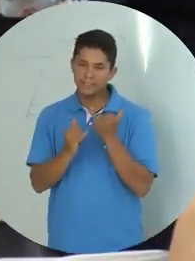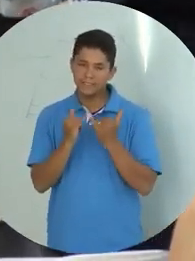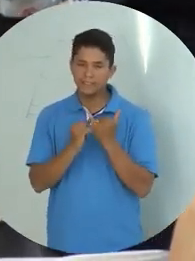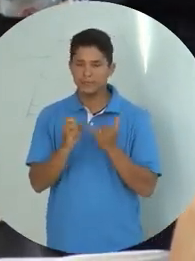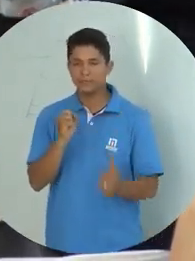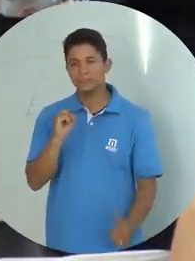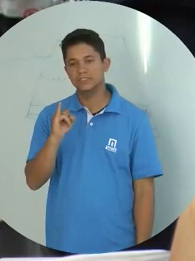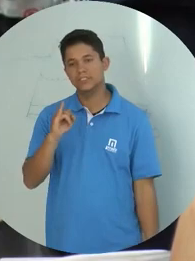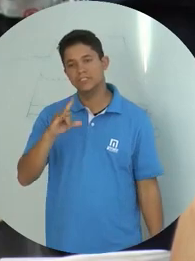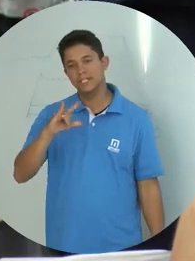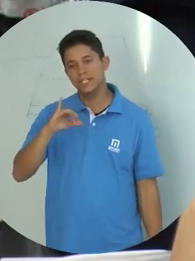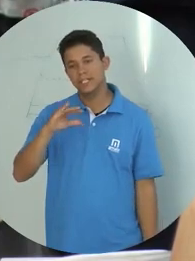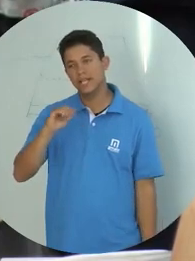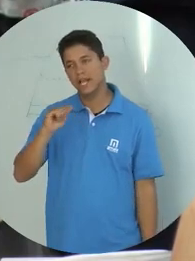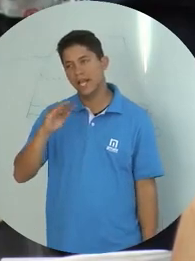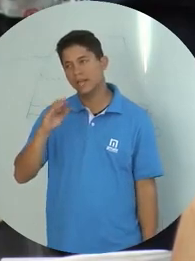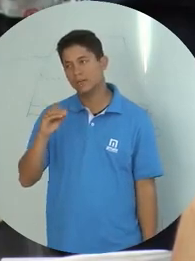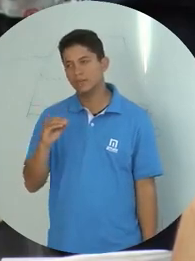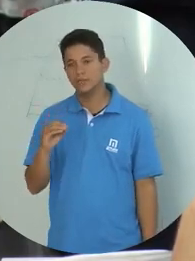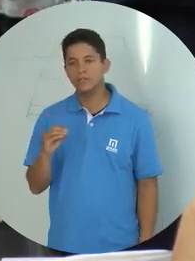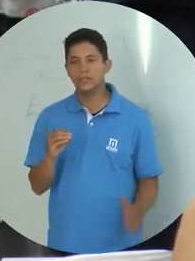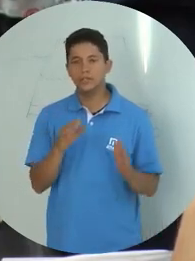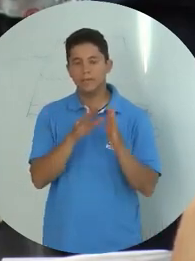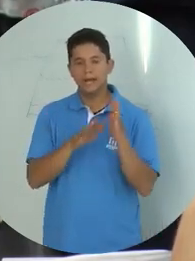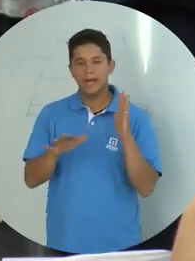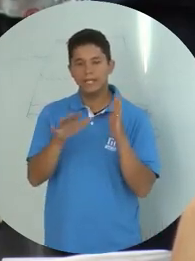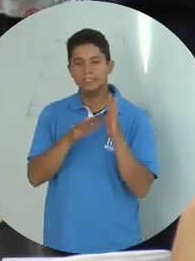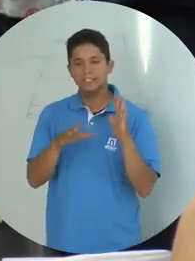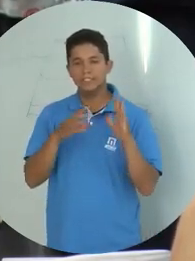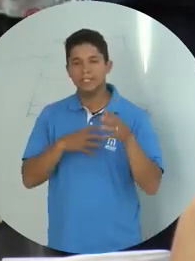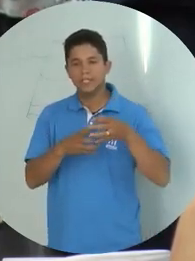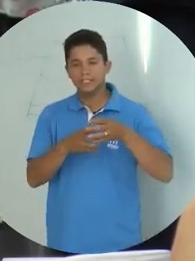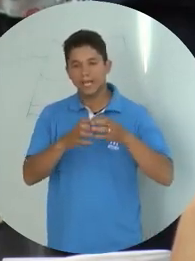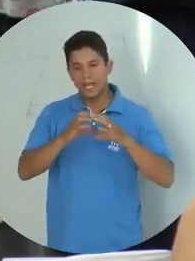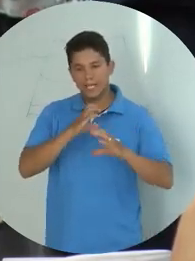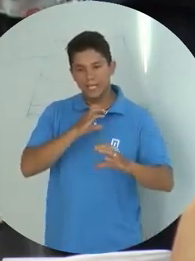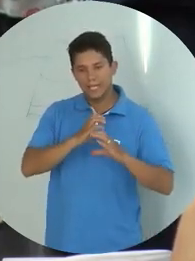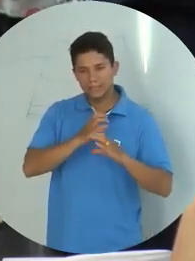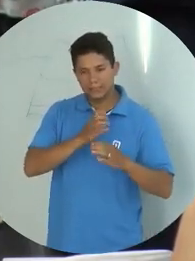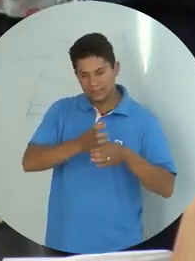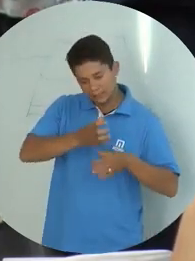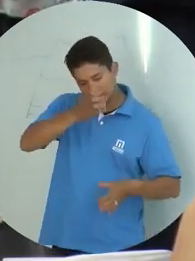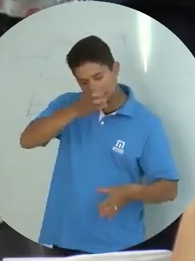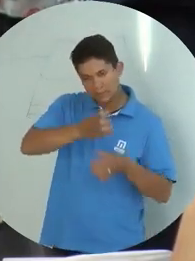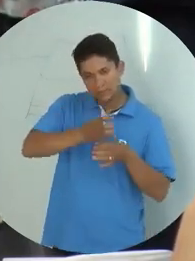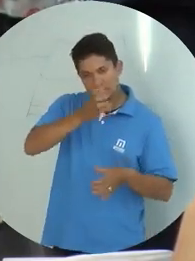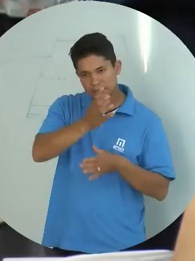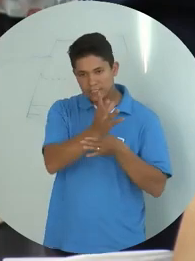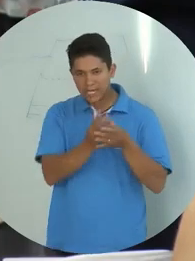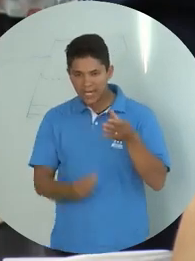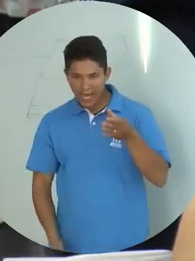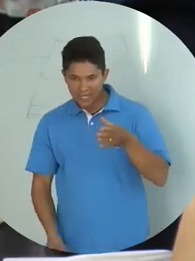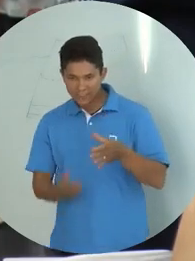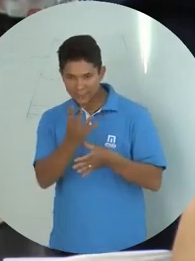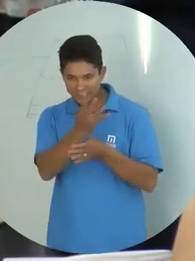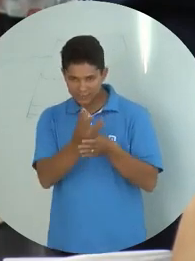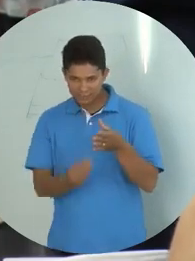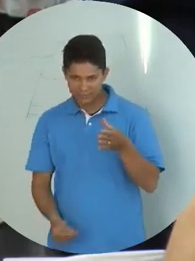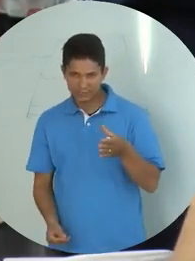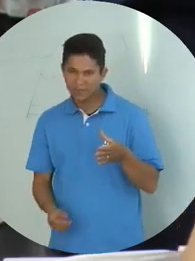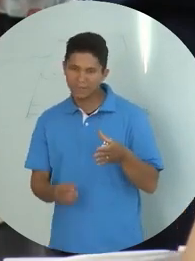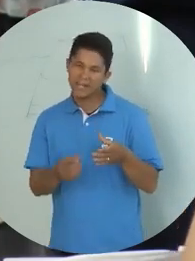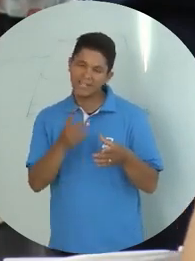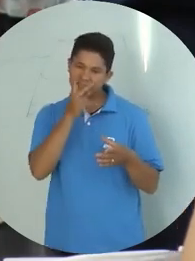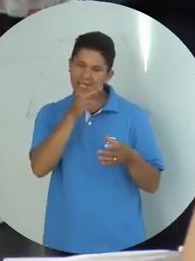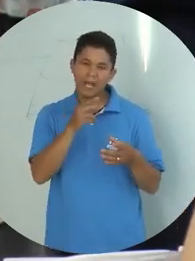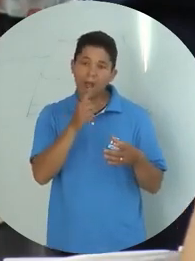usamos para uma barragem, tinha umas galerias, umas canaletas de drenagem, não era isso, Gabriel? Era a galeria de drenagem da barragem.